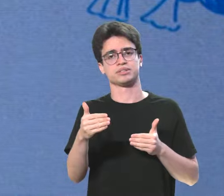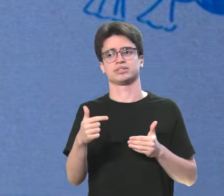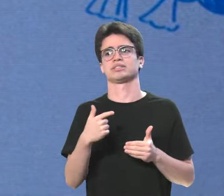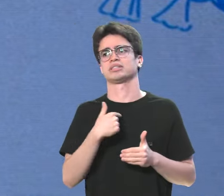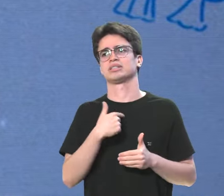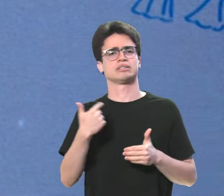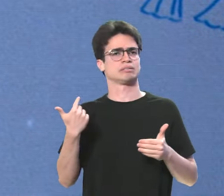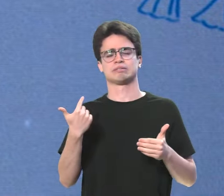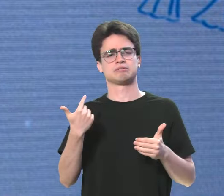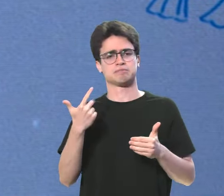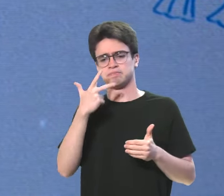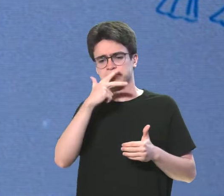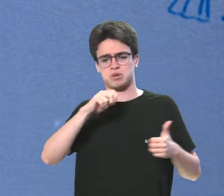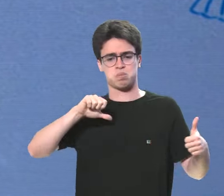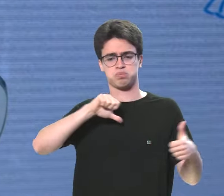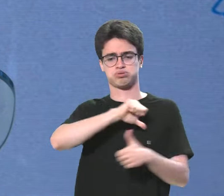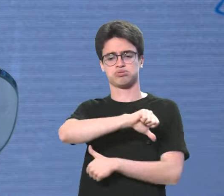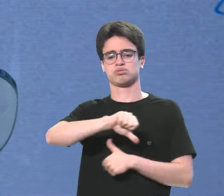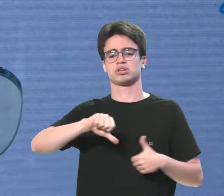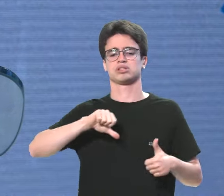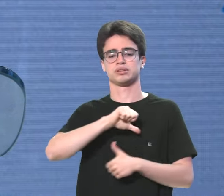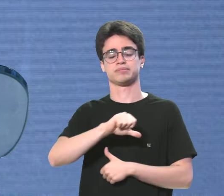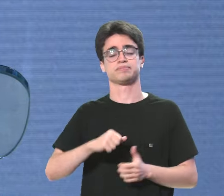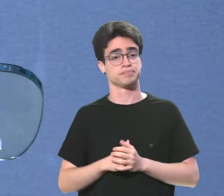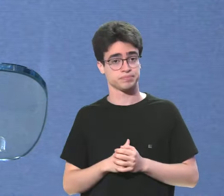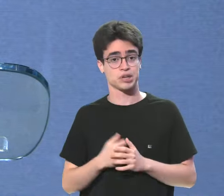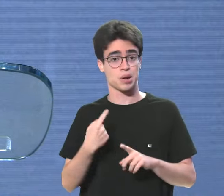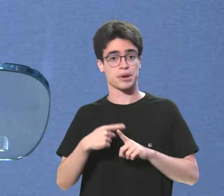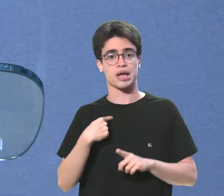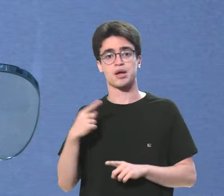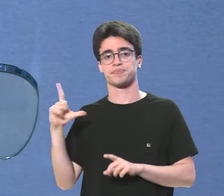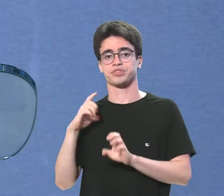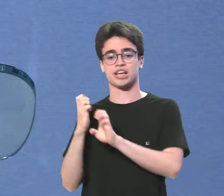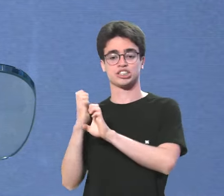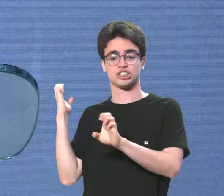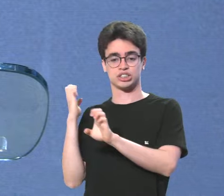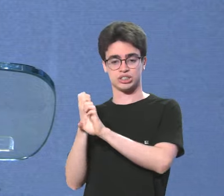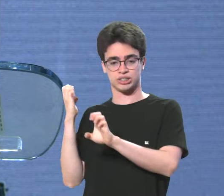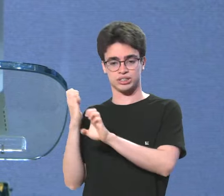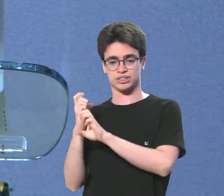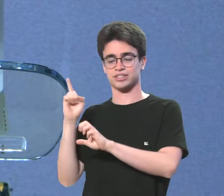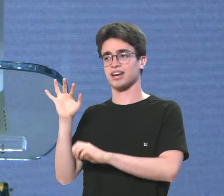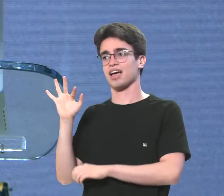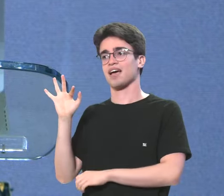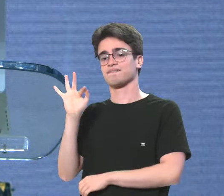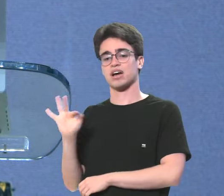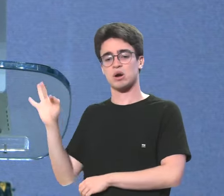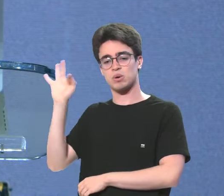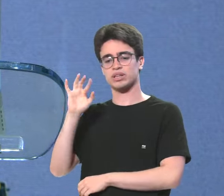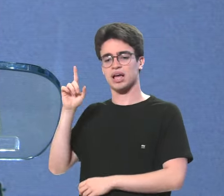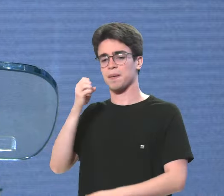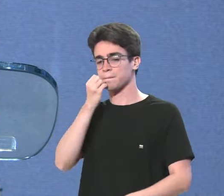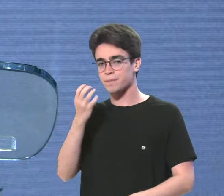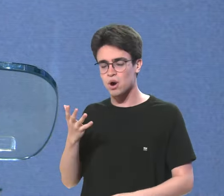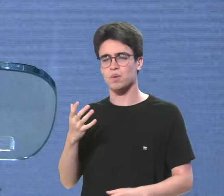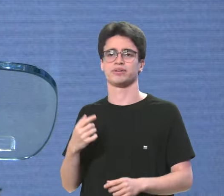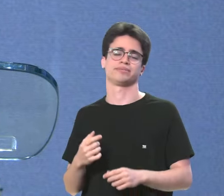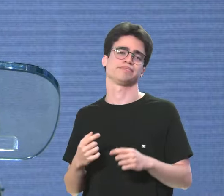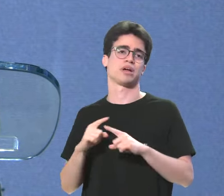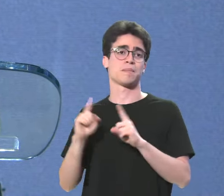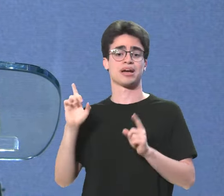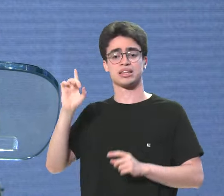vida começou a a mudar eu tava fazendo Engenharia em uma faculdade muito boa Deus me pediu